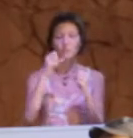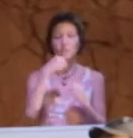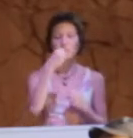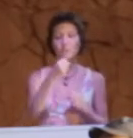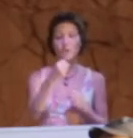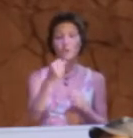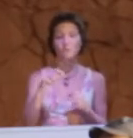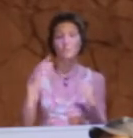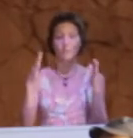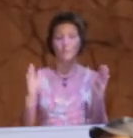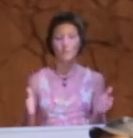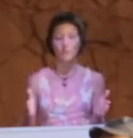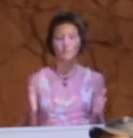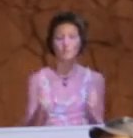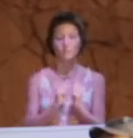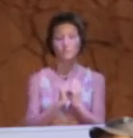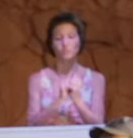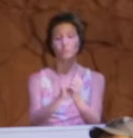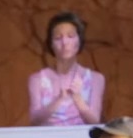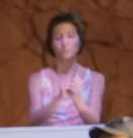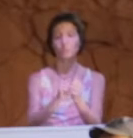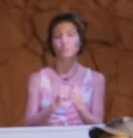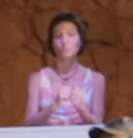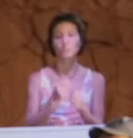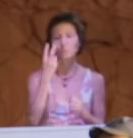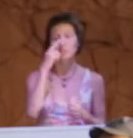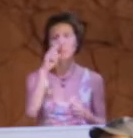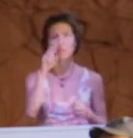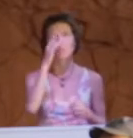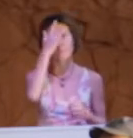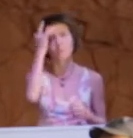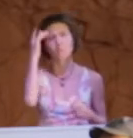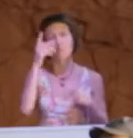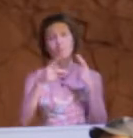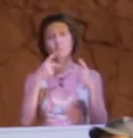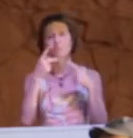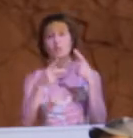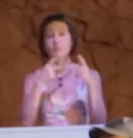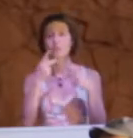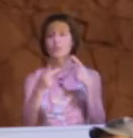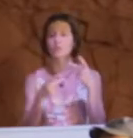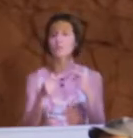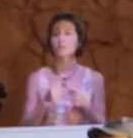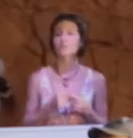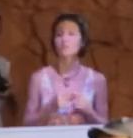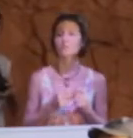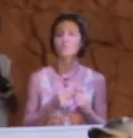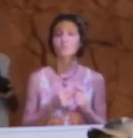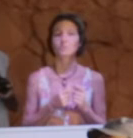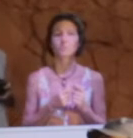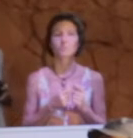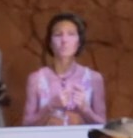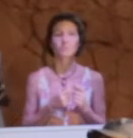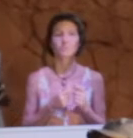são permanentes. Então, quando eu vejo alguém falando, olha, não sei qual povo pertence, eu digo, nossa, meu,